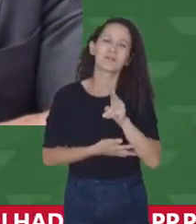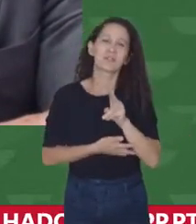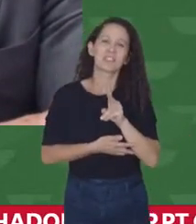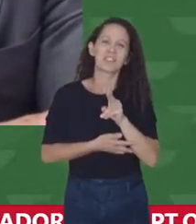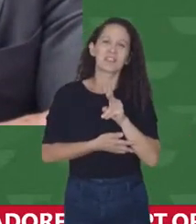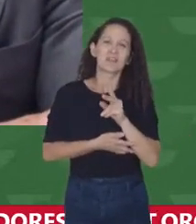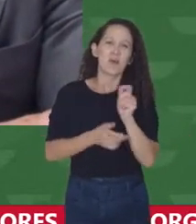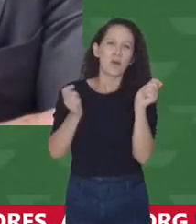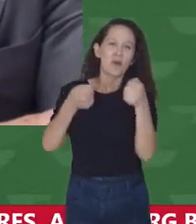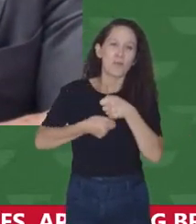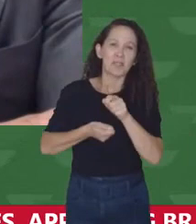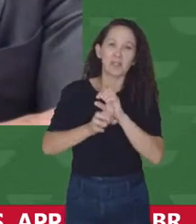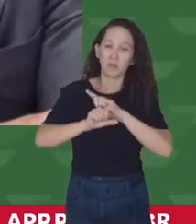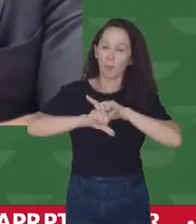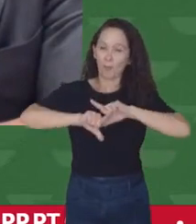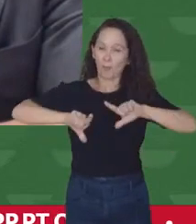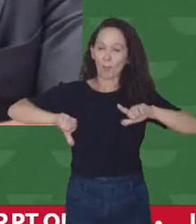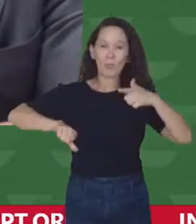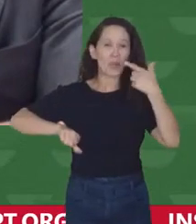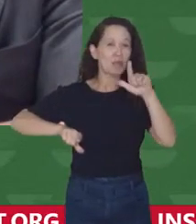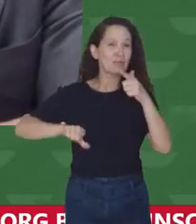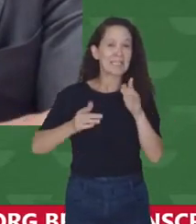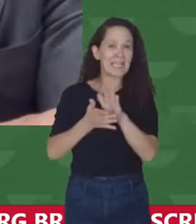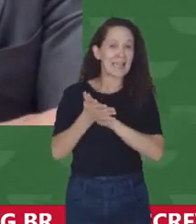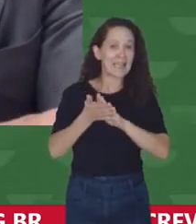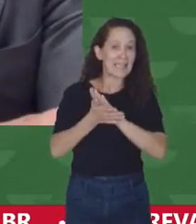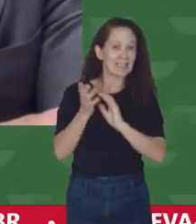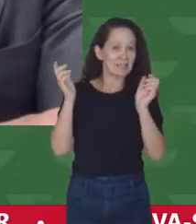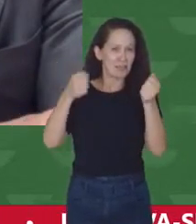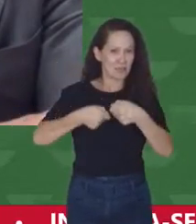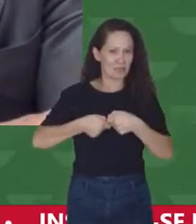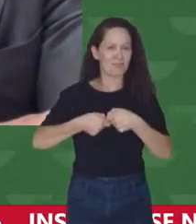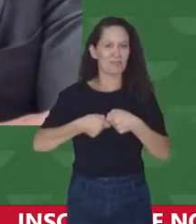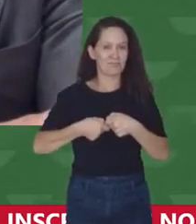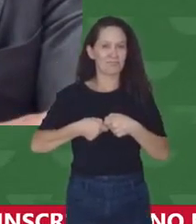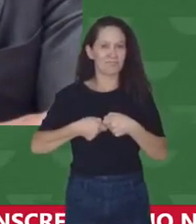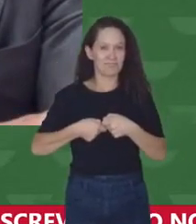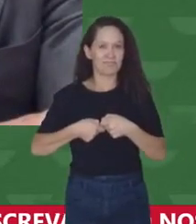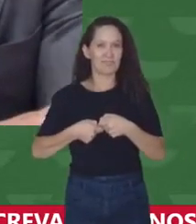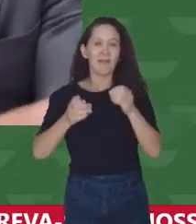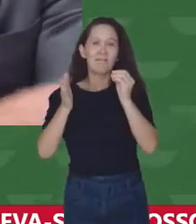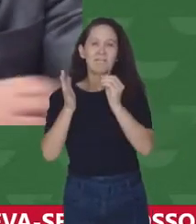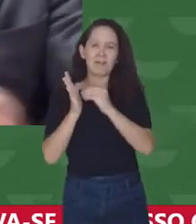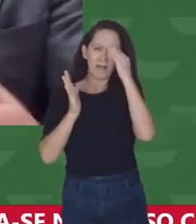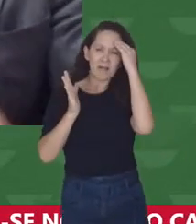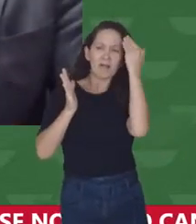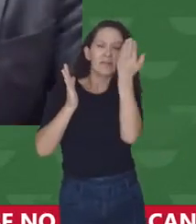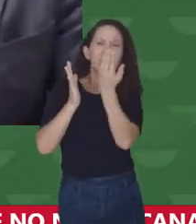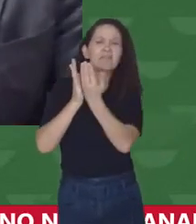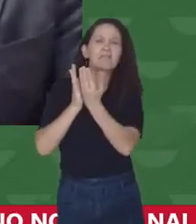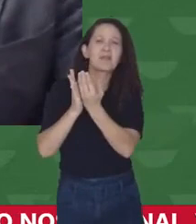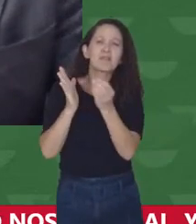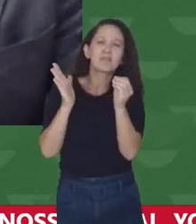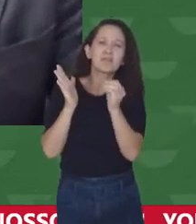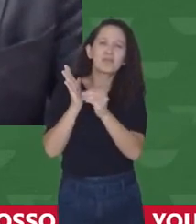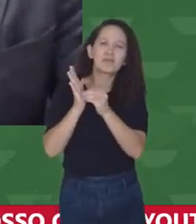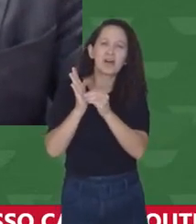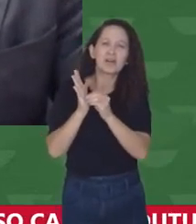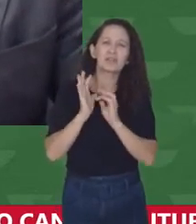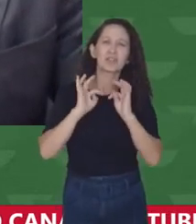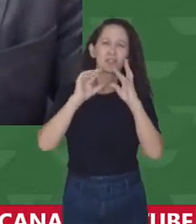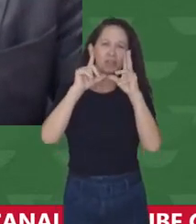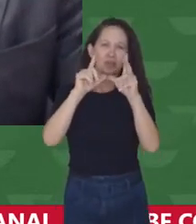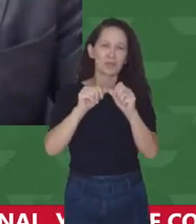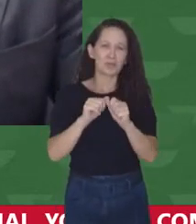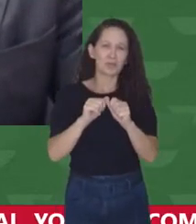completa incompetência, sua completa inabilidade, a sua completa incúria, e nas suas